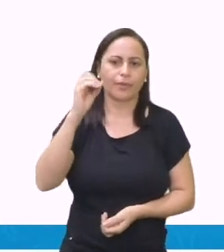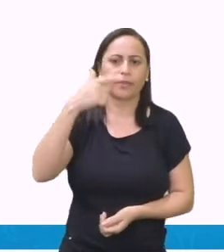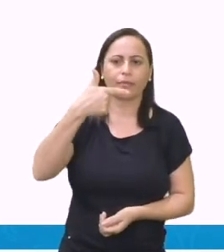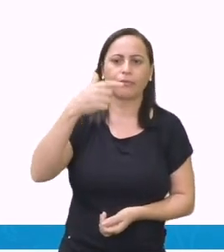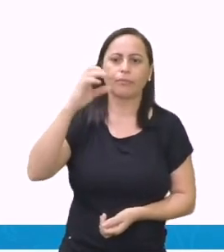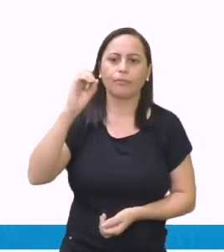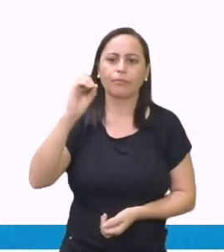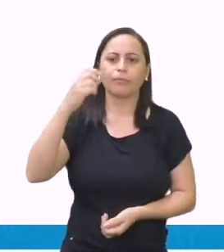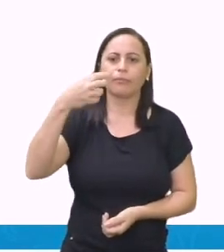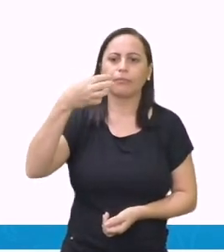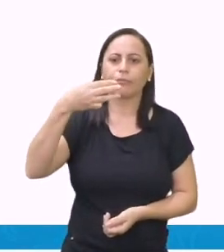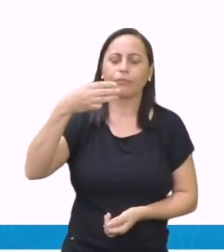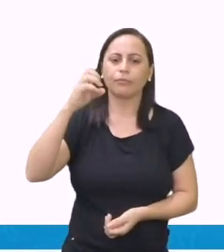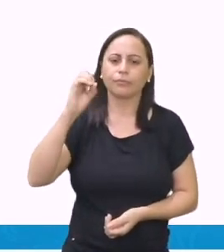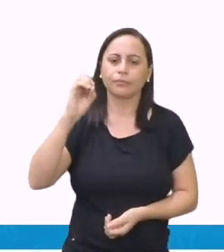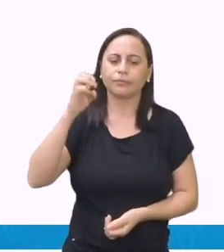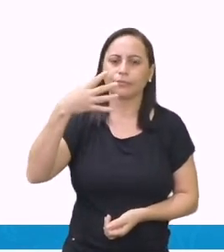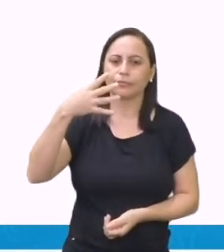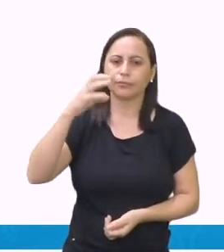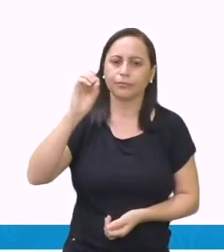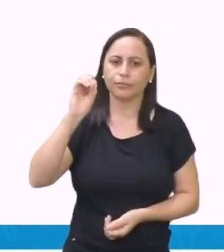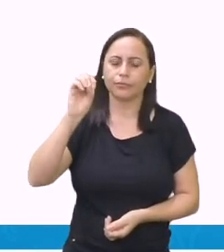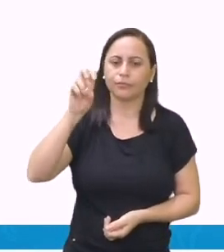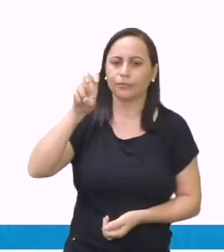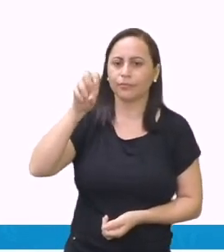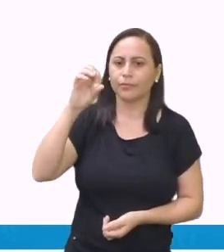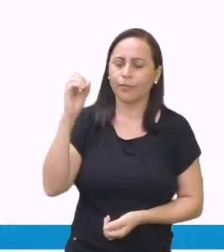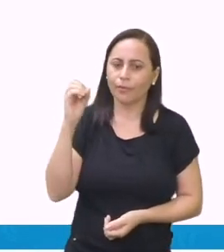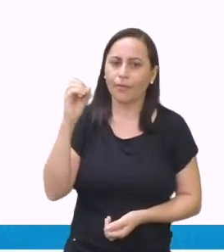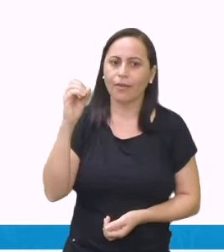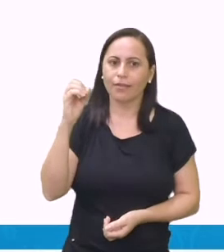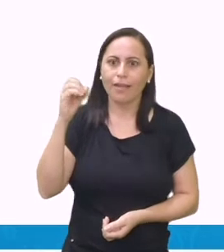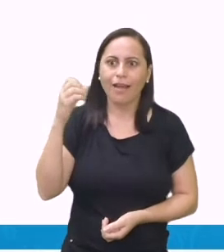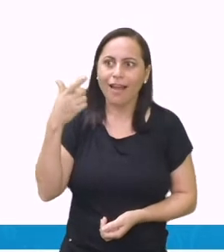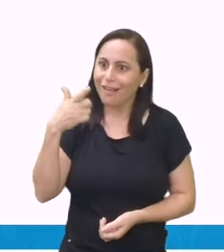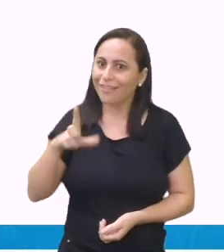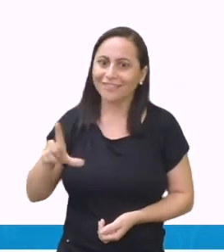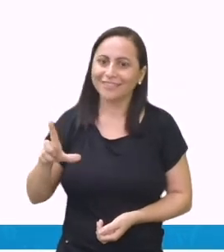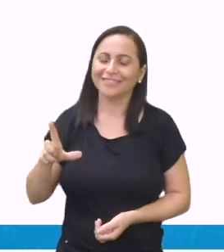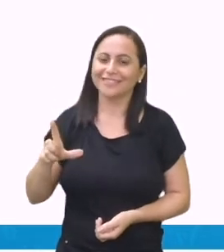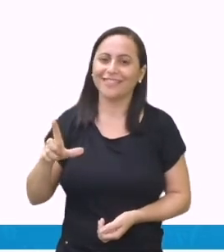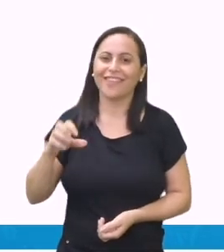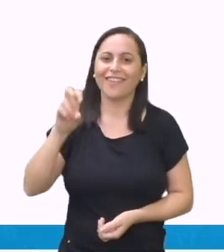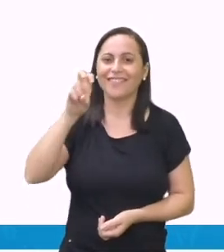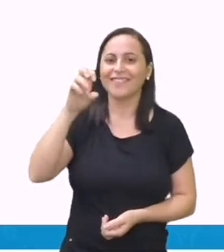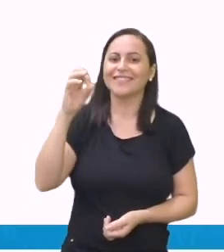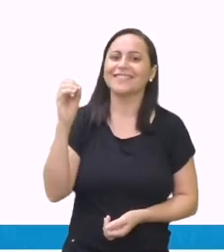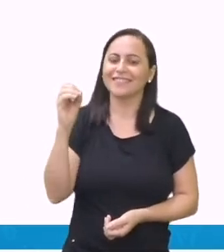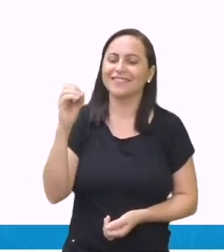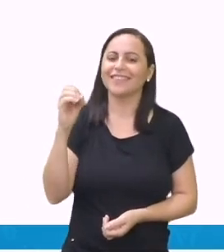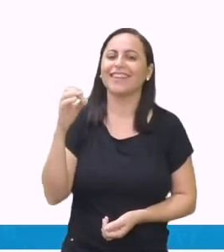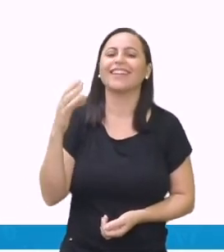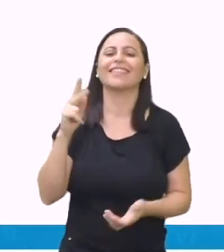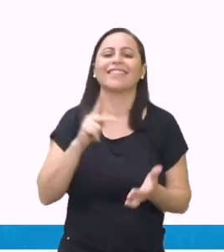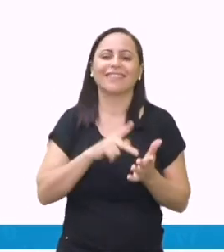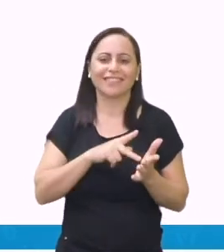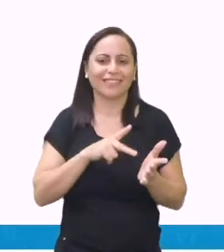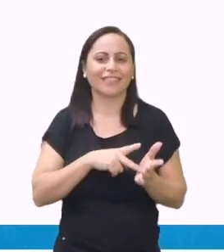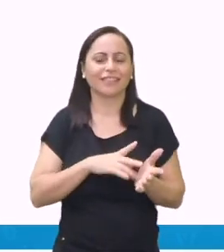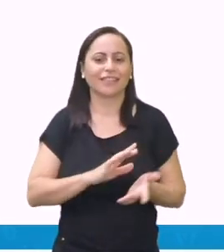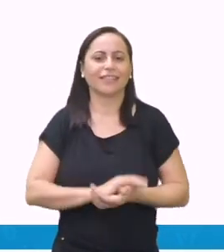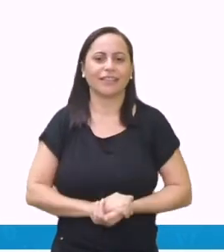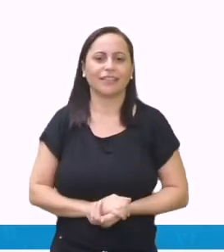30, 40, 50. Ó, professora, repetiu. Isso aí. Então, vamos fazer os